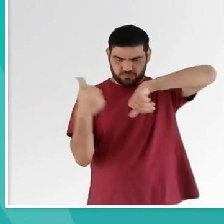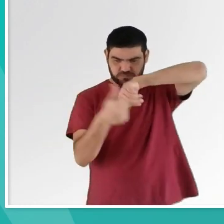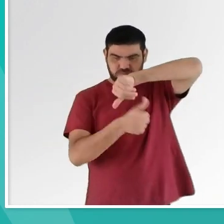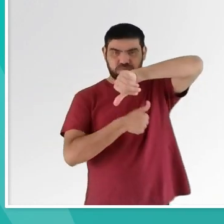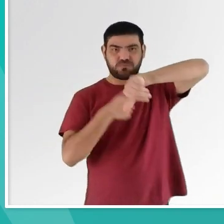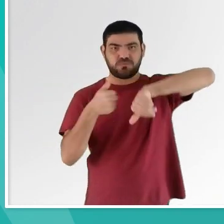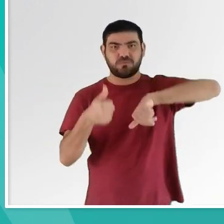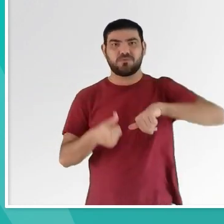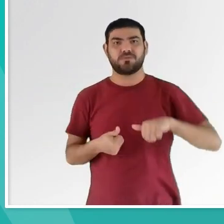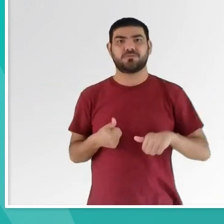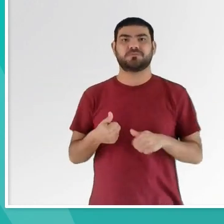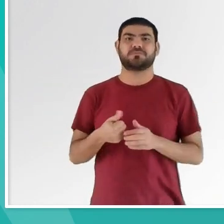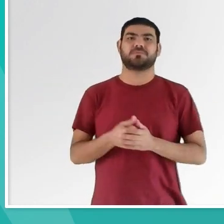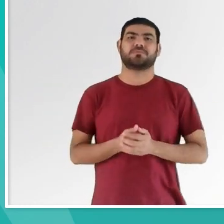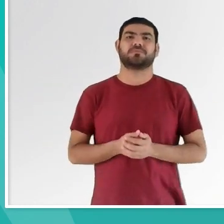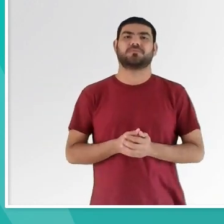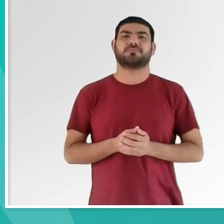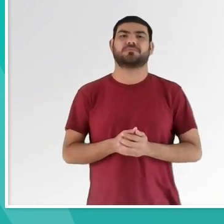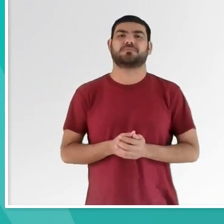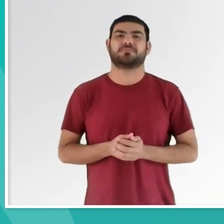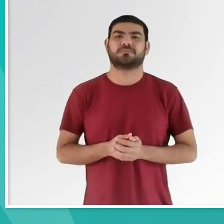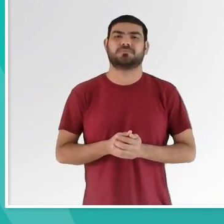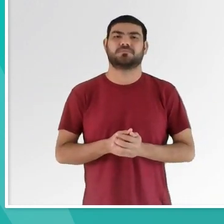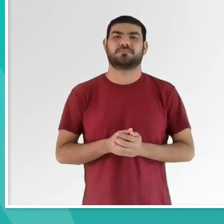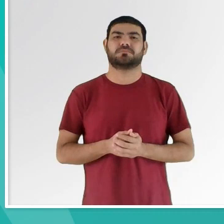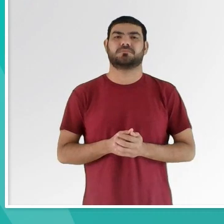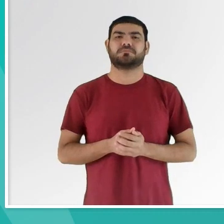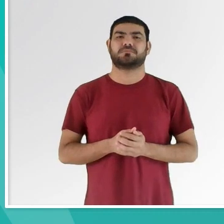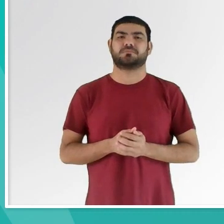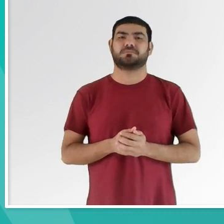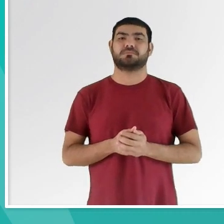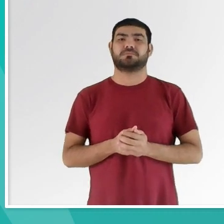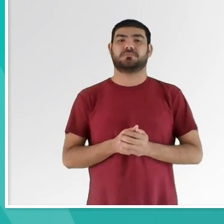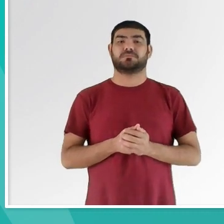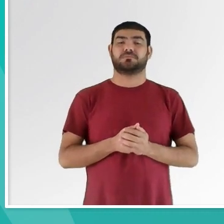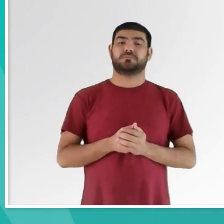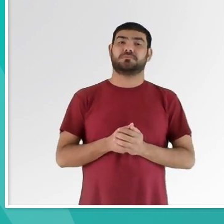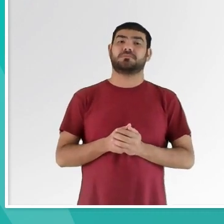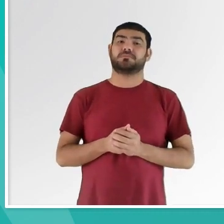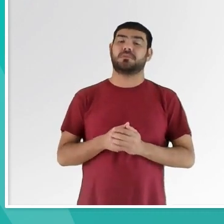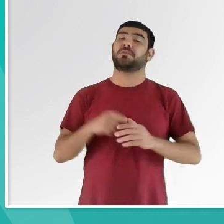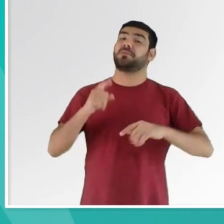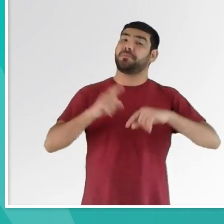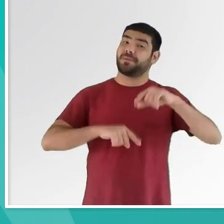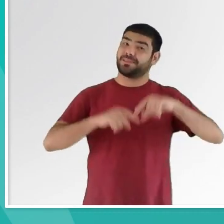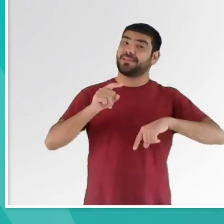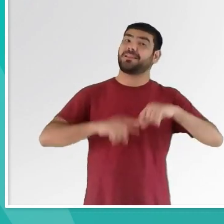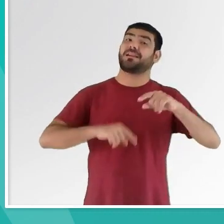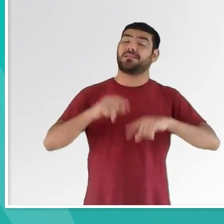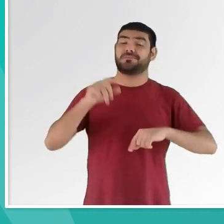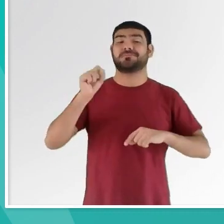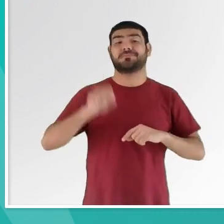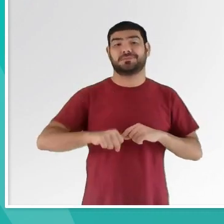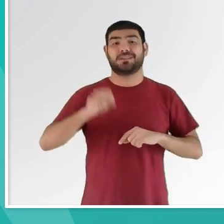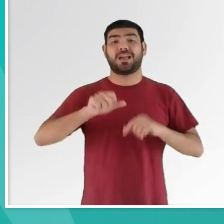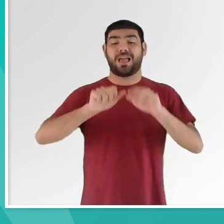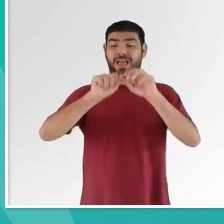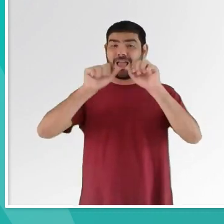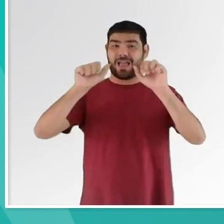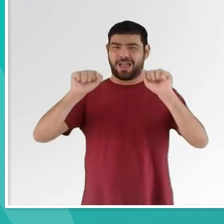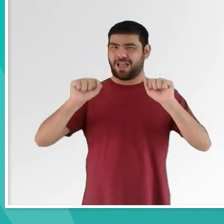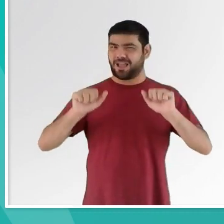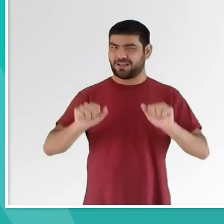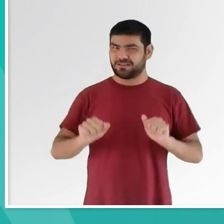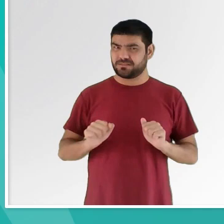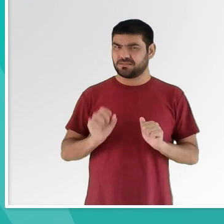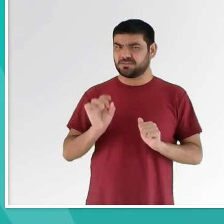ter chorumes, não é verdade? Aquele líquido não é reaproveitado. Mas o material reciclado, sim. A arte, ela não vai trabalhar com lixo,